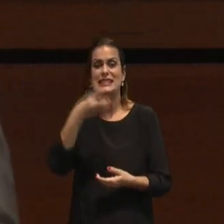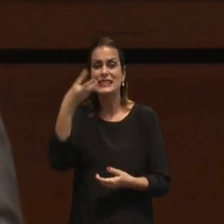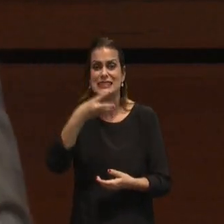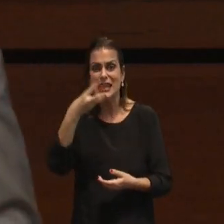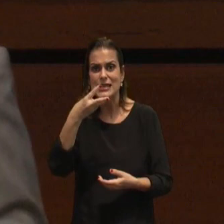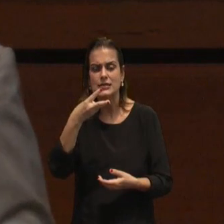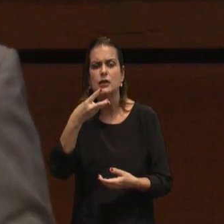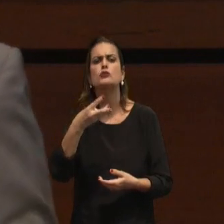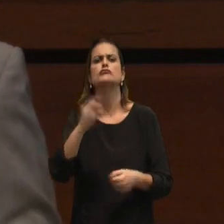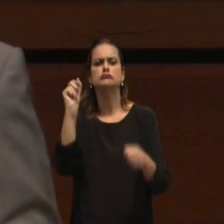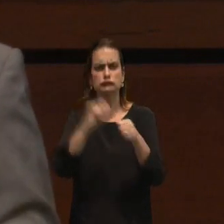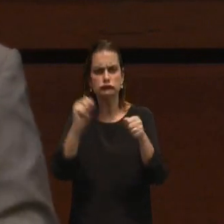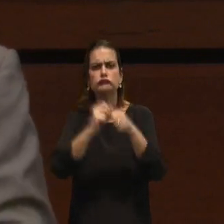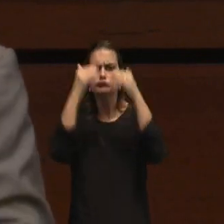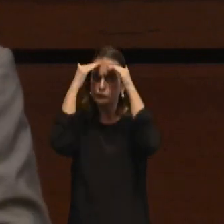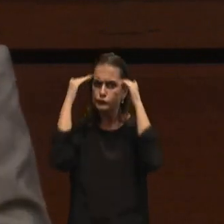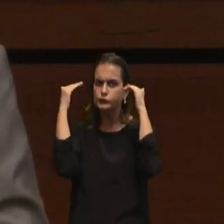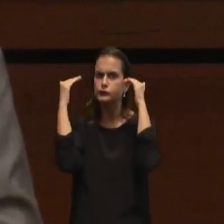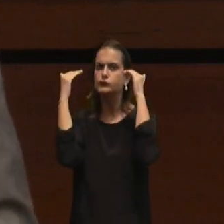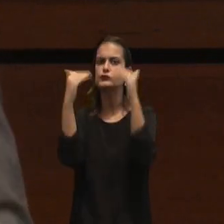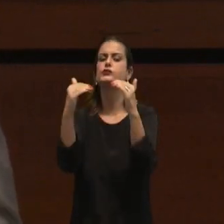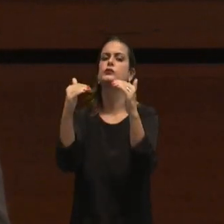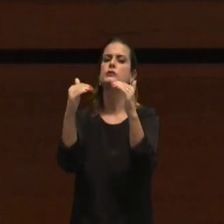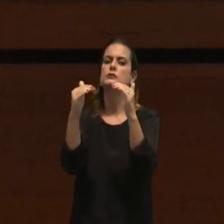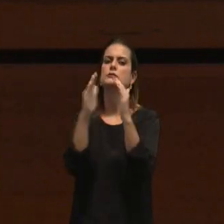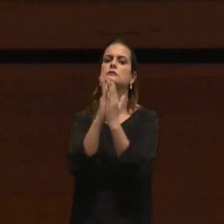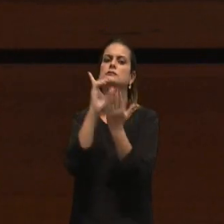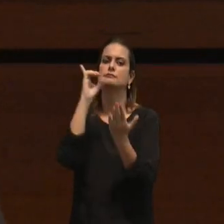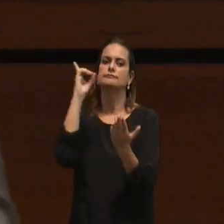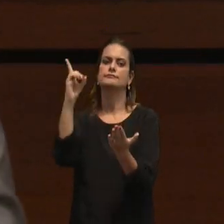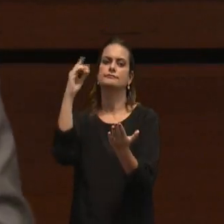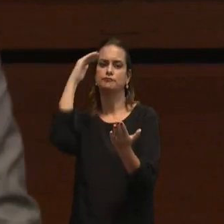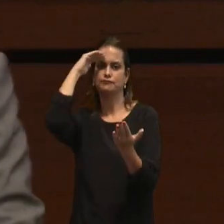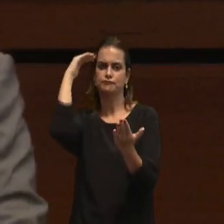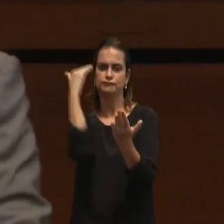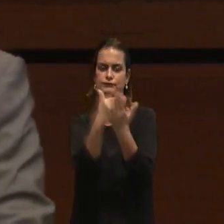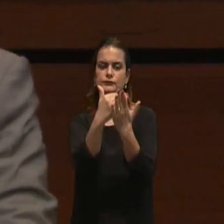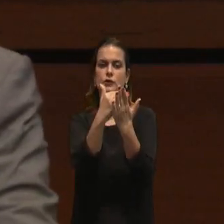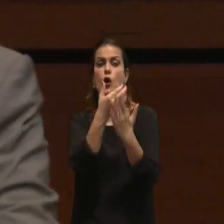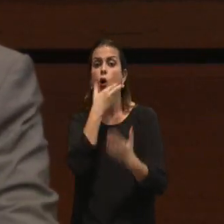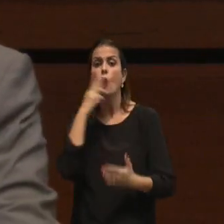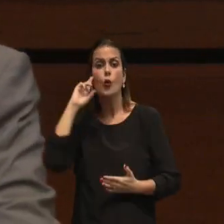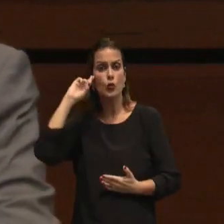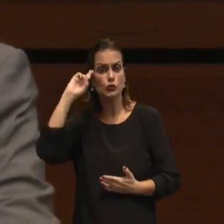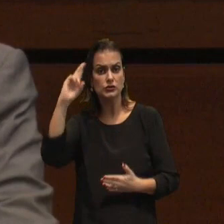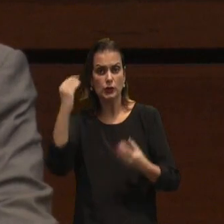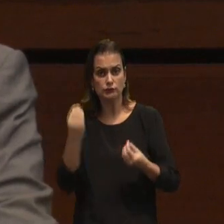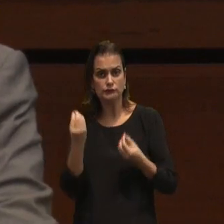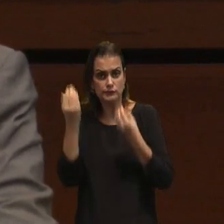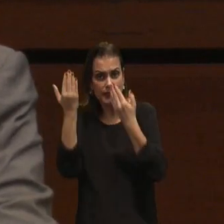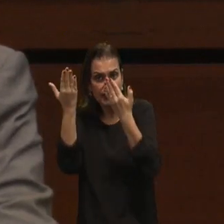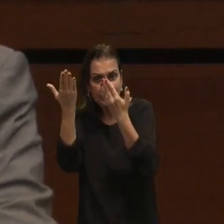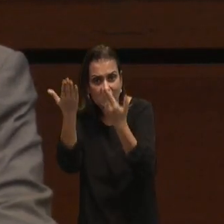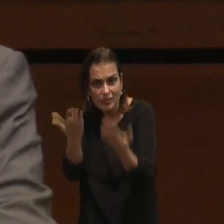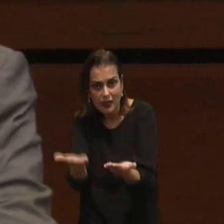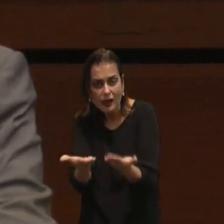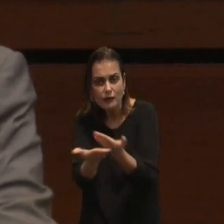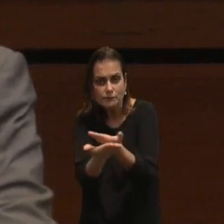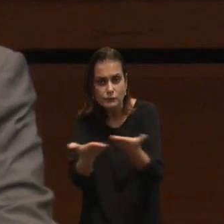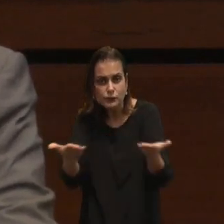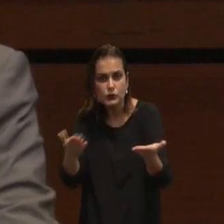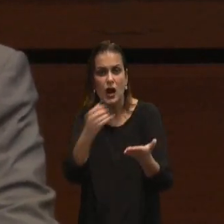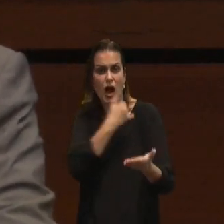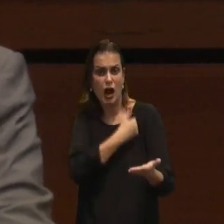aquele que pratica as palavras desta profecia. O Senhor, quando entrega esta palavra